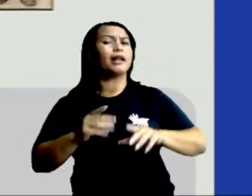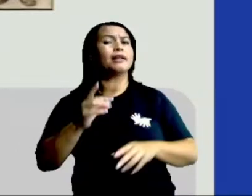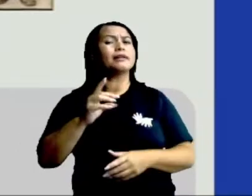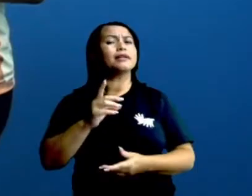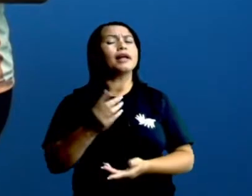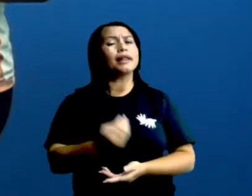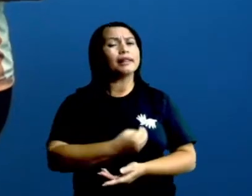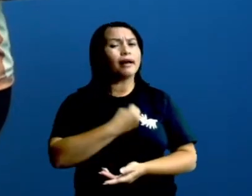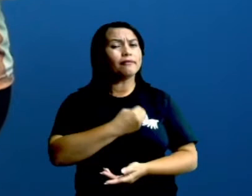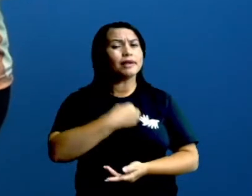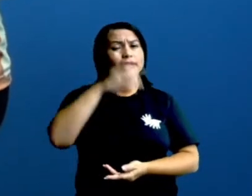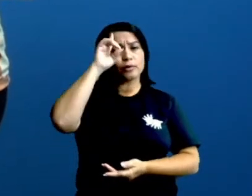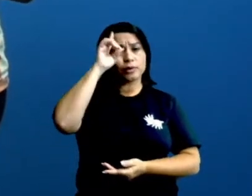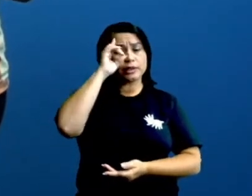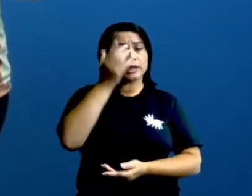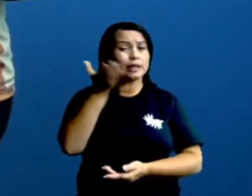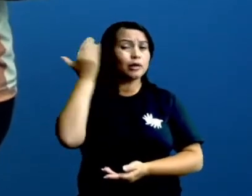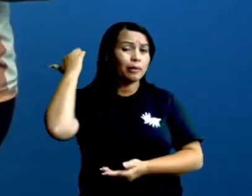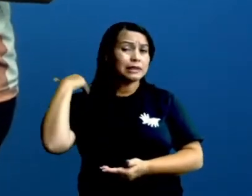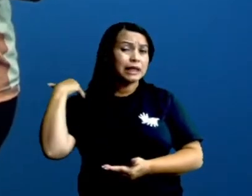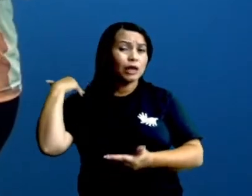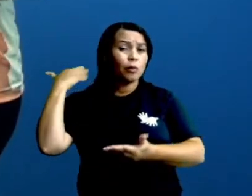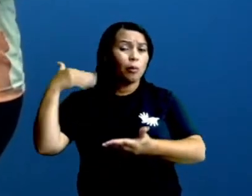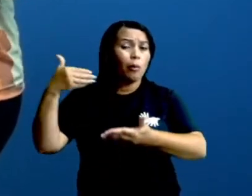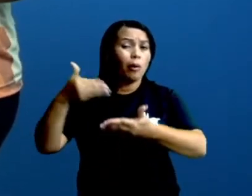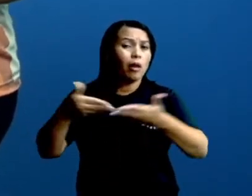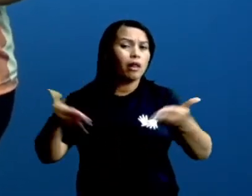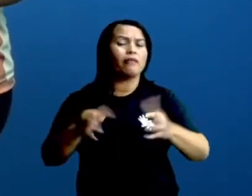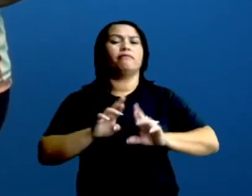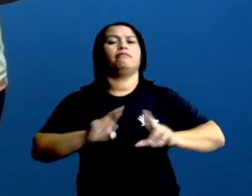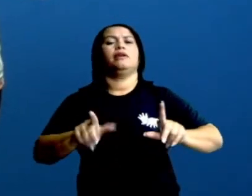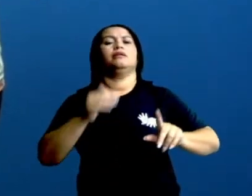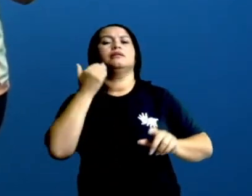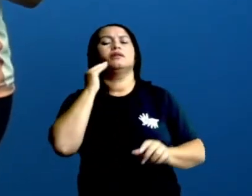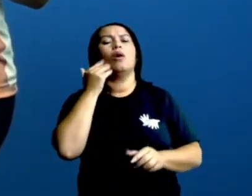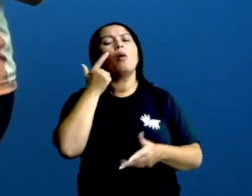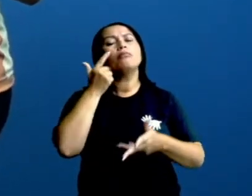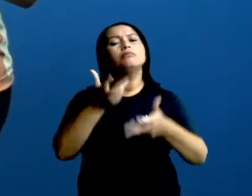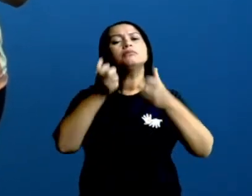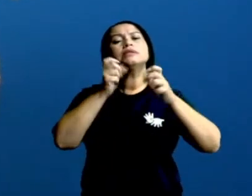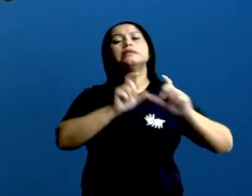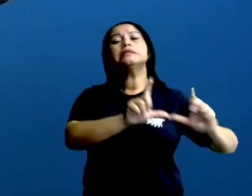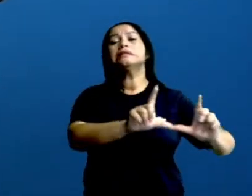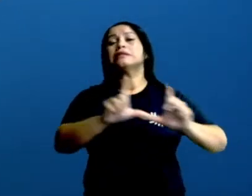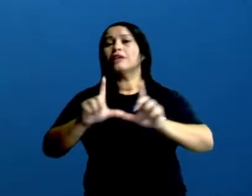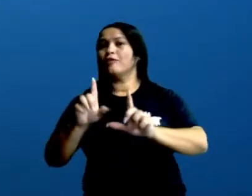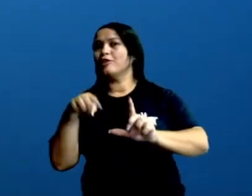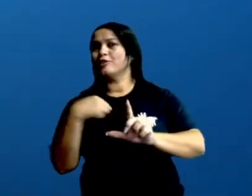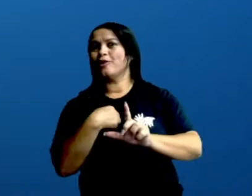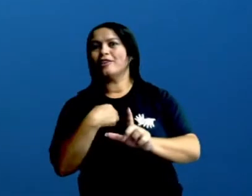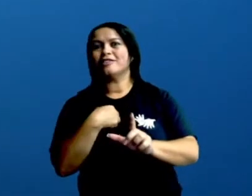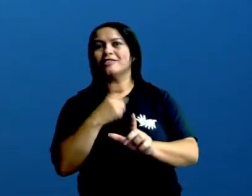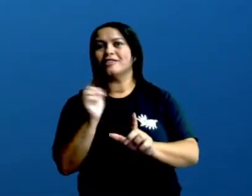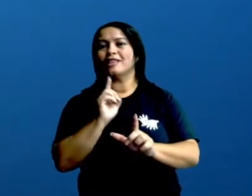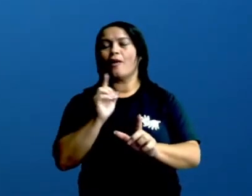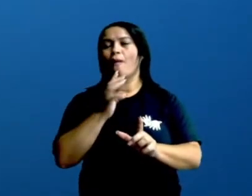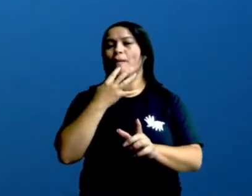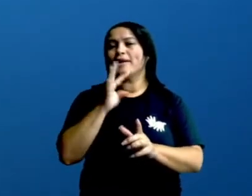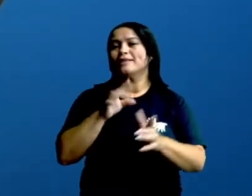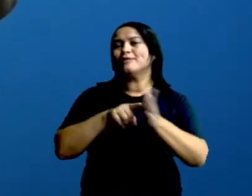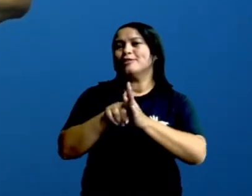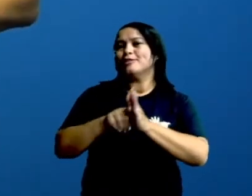para a época atual e que a gente consegue perceber só de olhar essas fotos. E olha que a gente ainda nem é historiador, né? Não